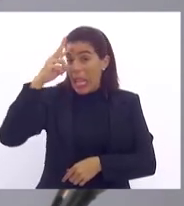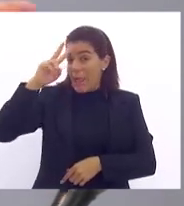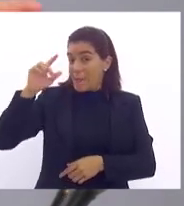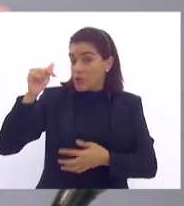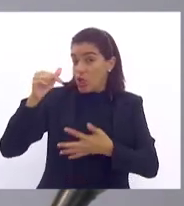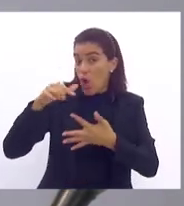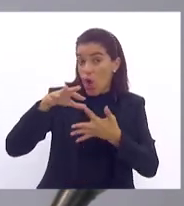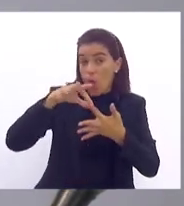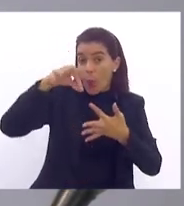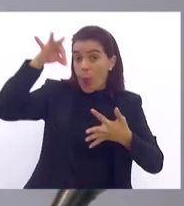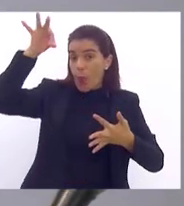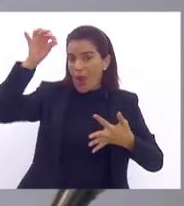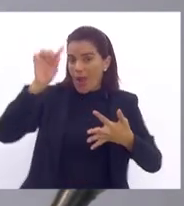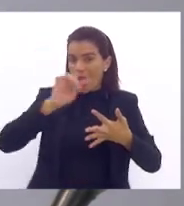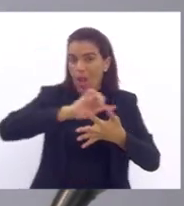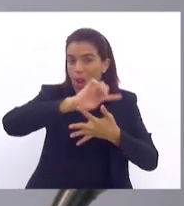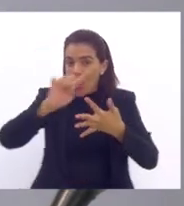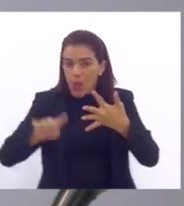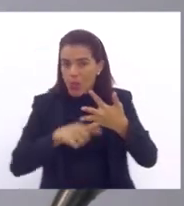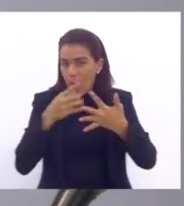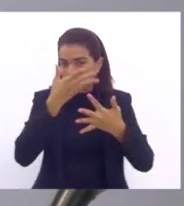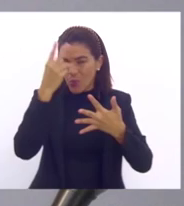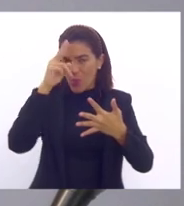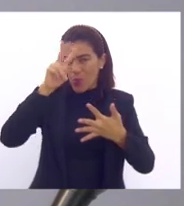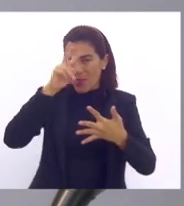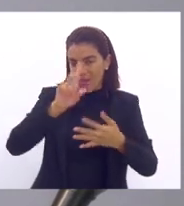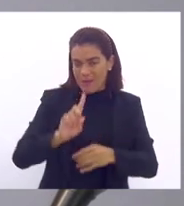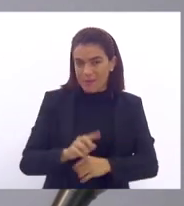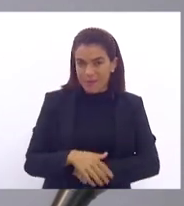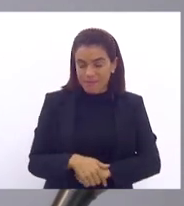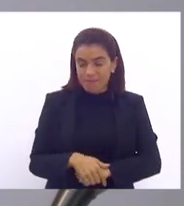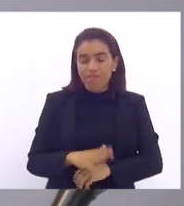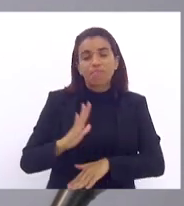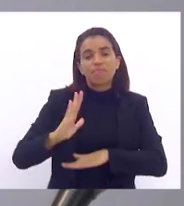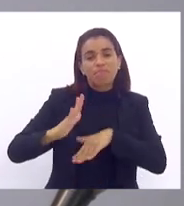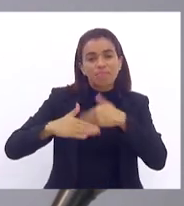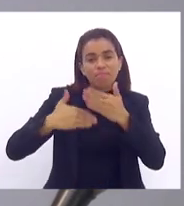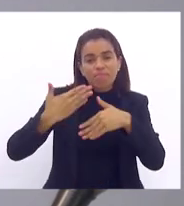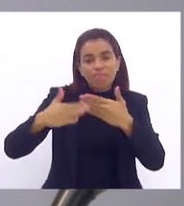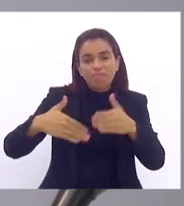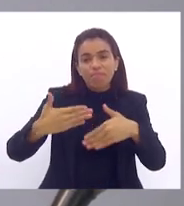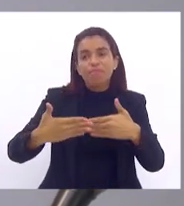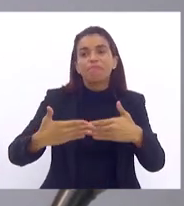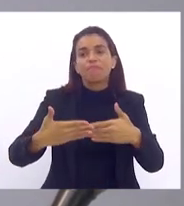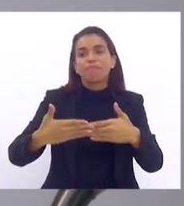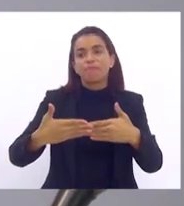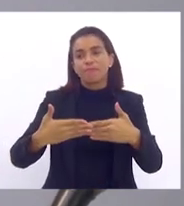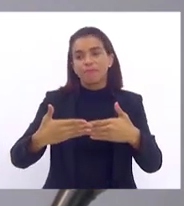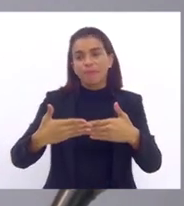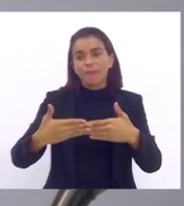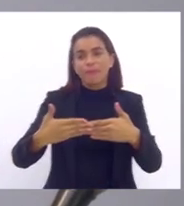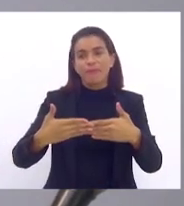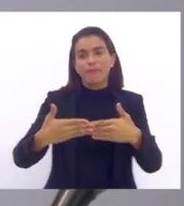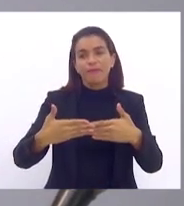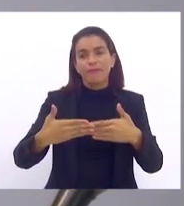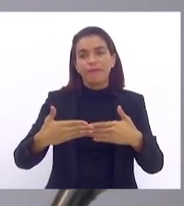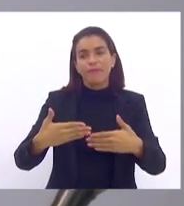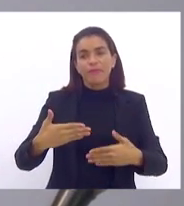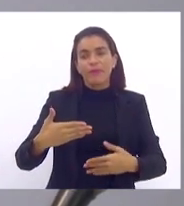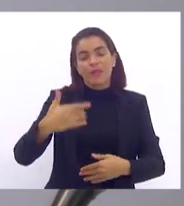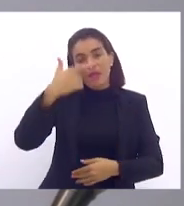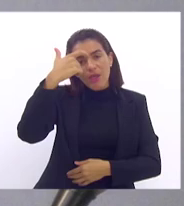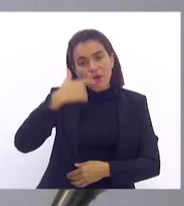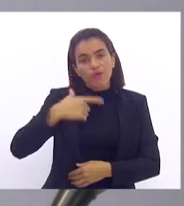fatos não quero lembrar todos né e mais tarde eu fui